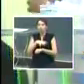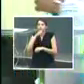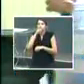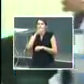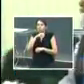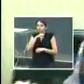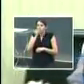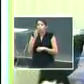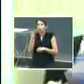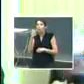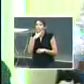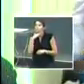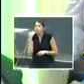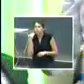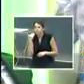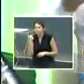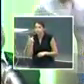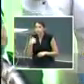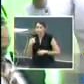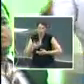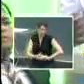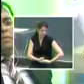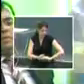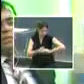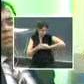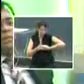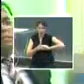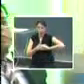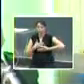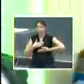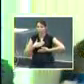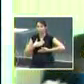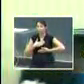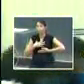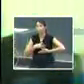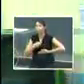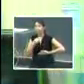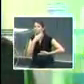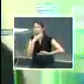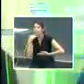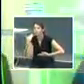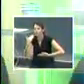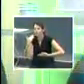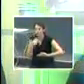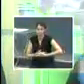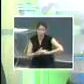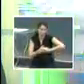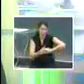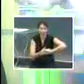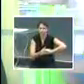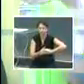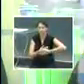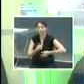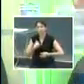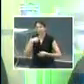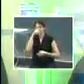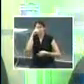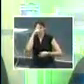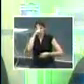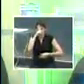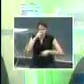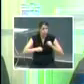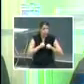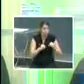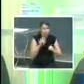missão. Eu levei ele nos meus braços, na metade do caminho, o Felipe morreu. Cheguei no hospital, foi aquela correria, choque, aquela coisa